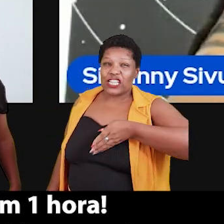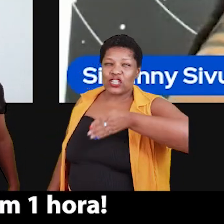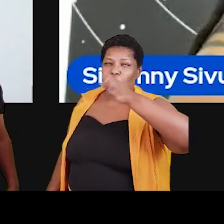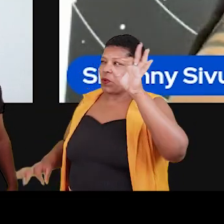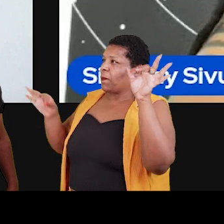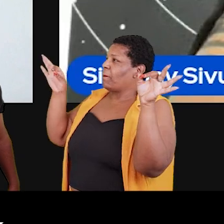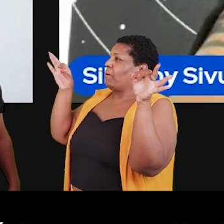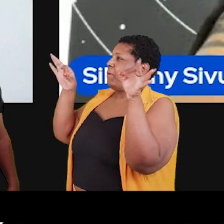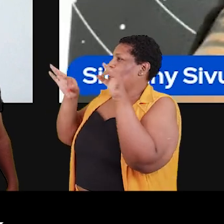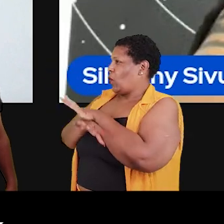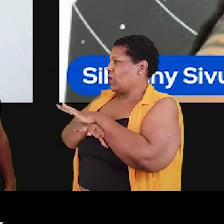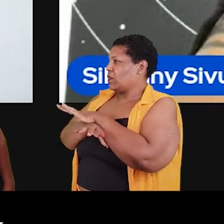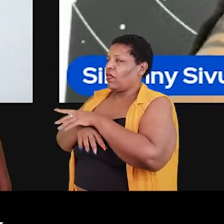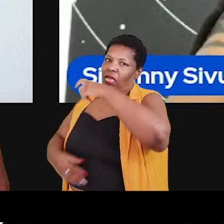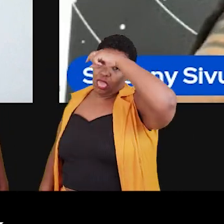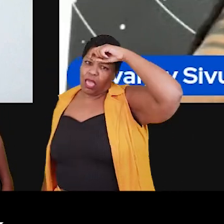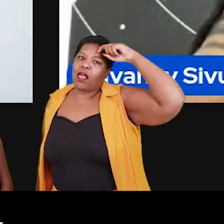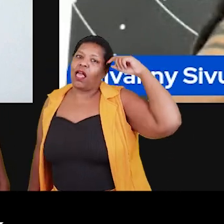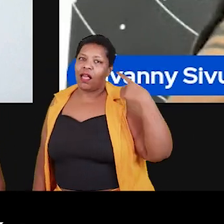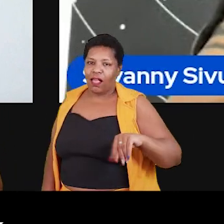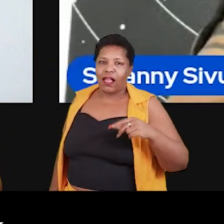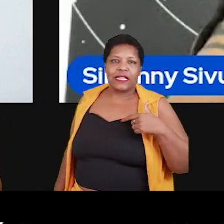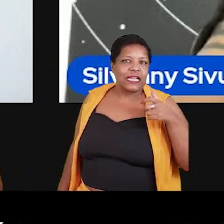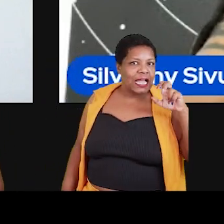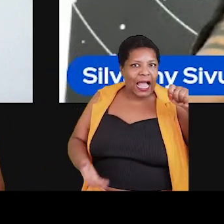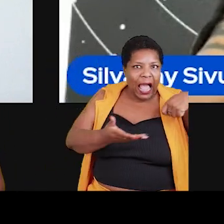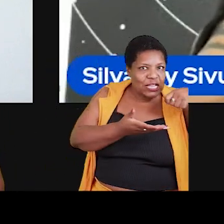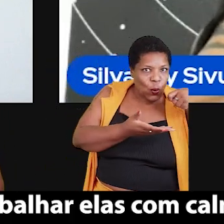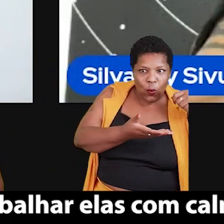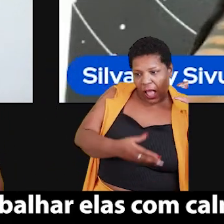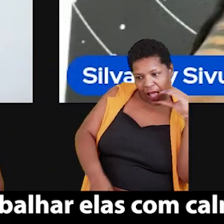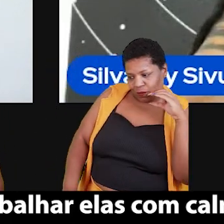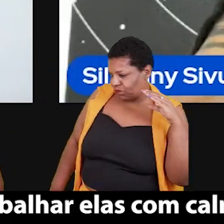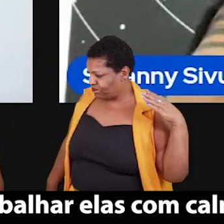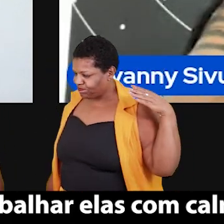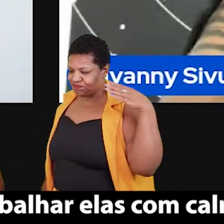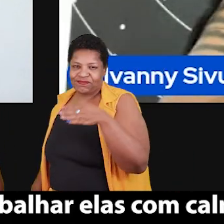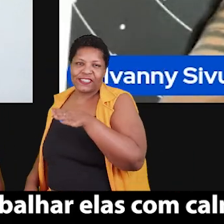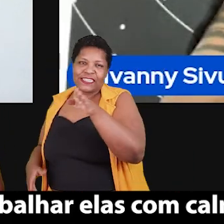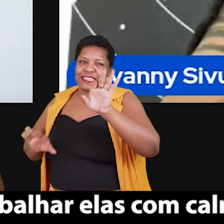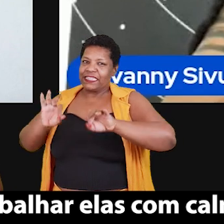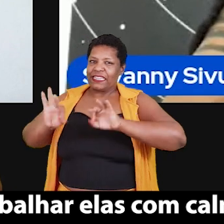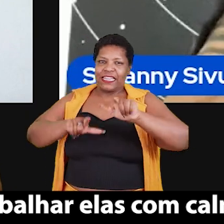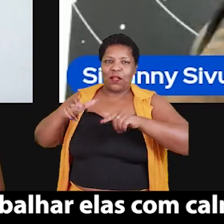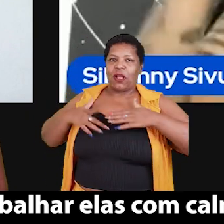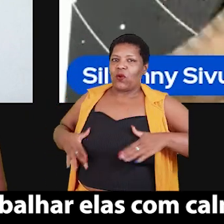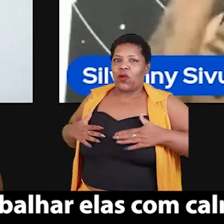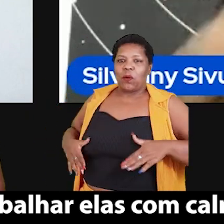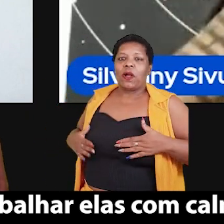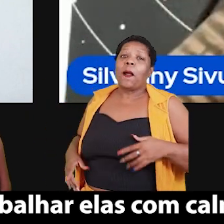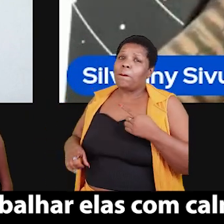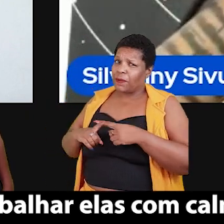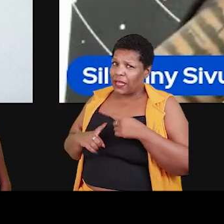pronta. É muito puxado. É de comer em 15 minutos, sabe assim, tipo, para poder elas trabalharem com calma, porque de